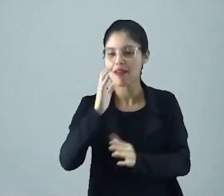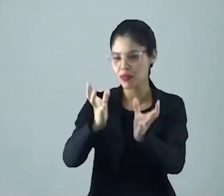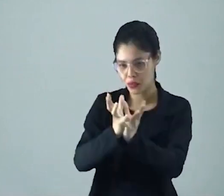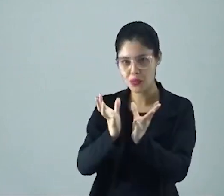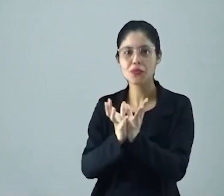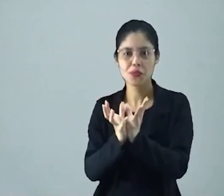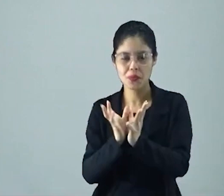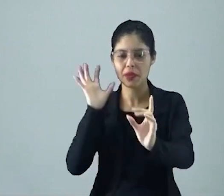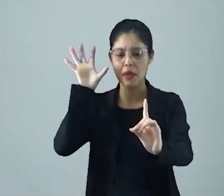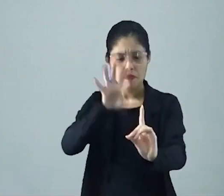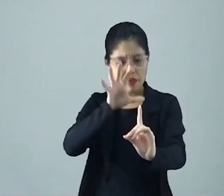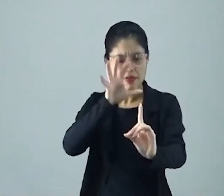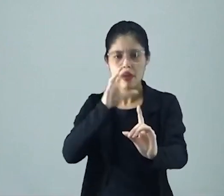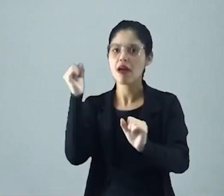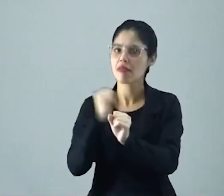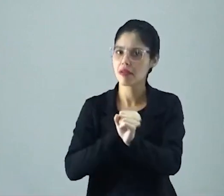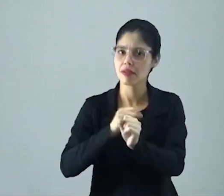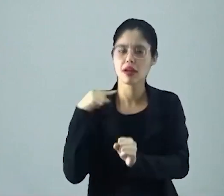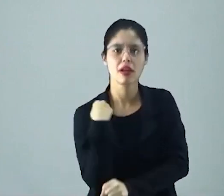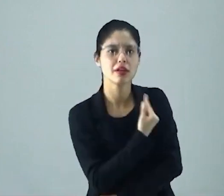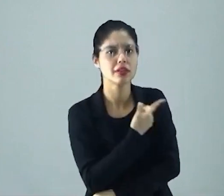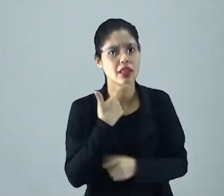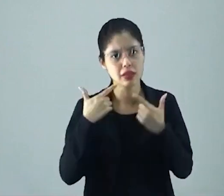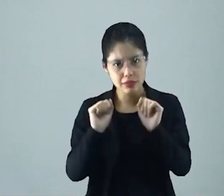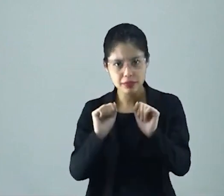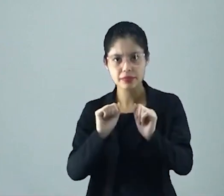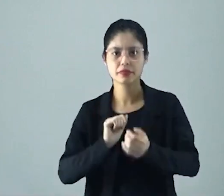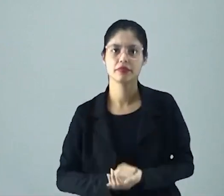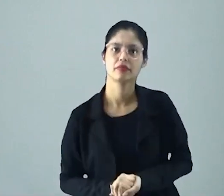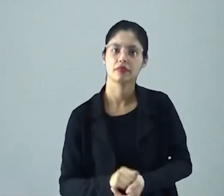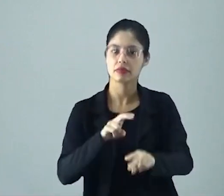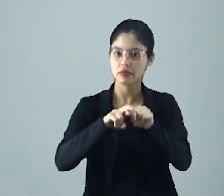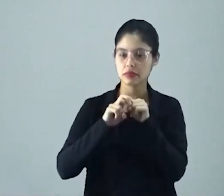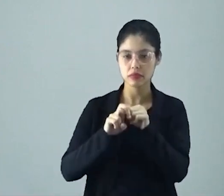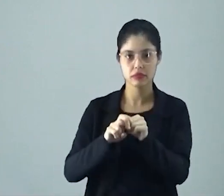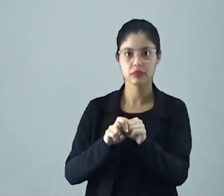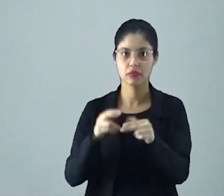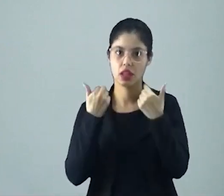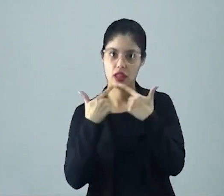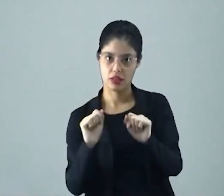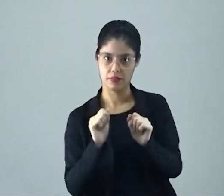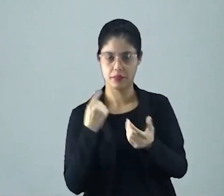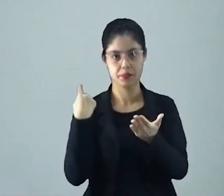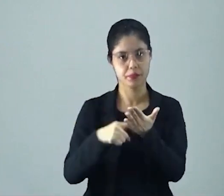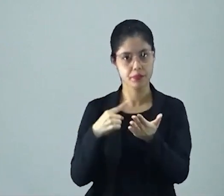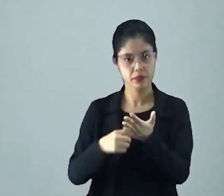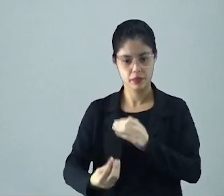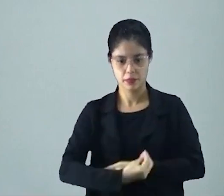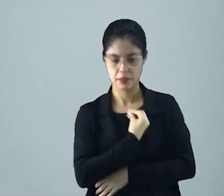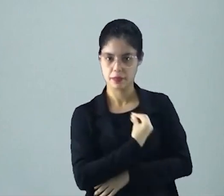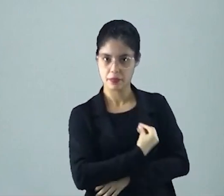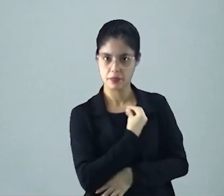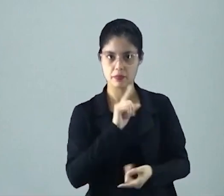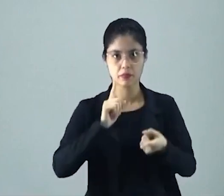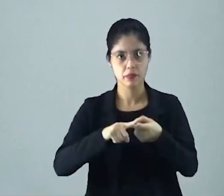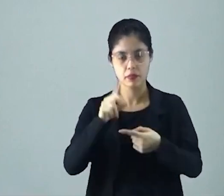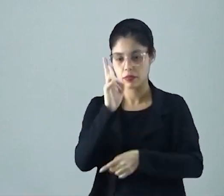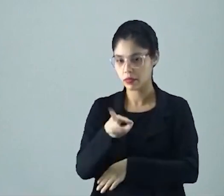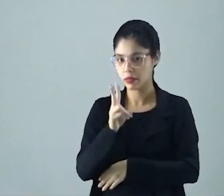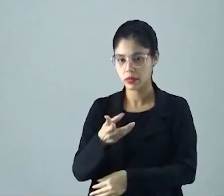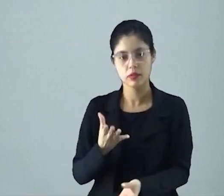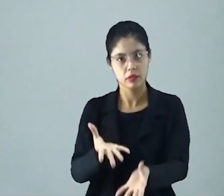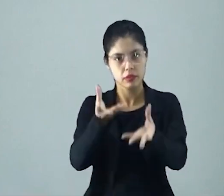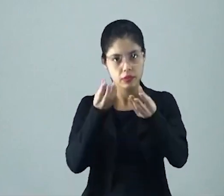esses grupos, influenciaram na construção da nossa língua, certo? E por isso que a língua ela é considerada uma língua viva, porque sempre